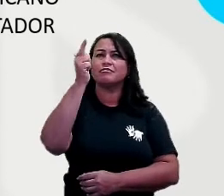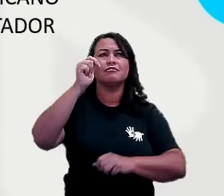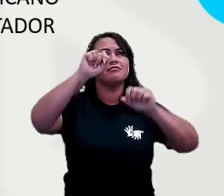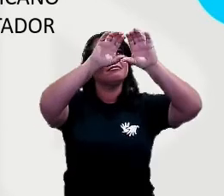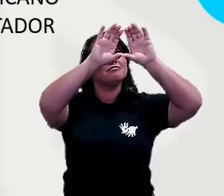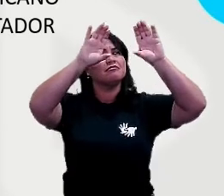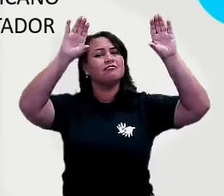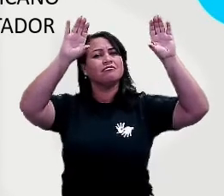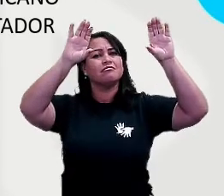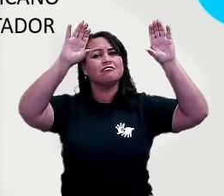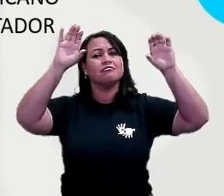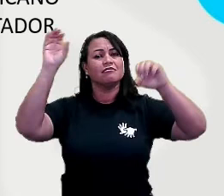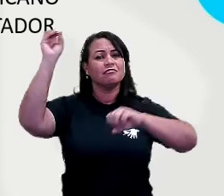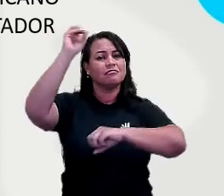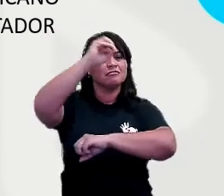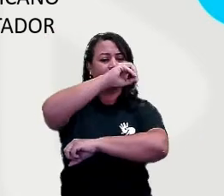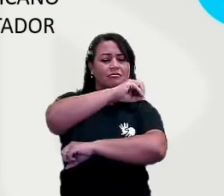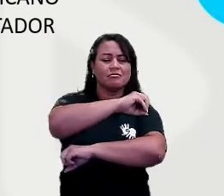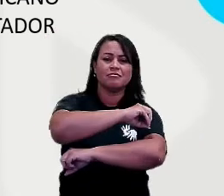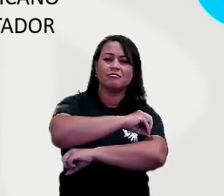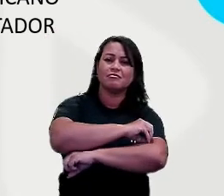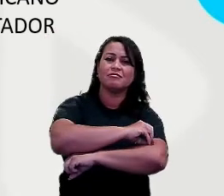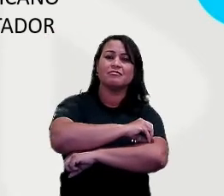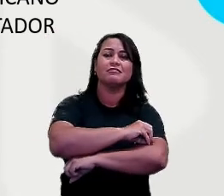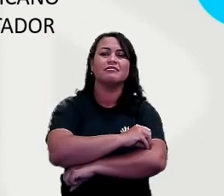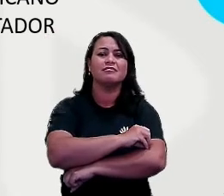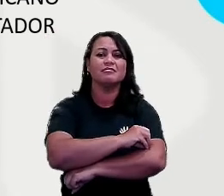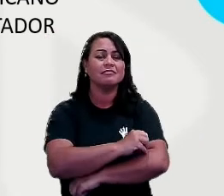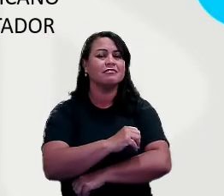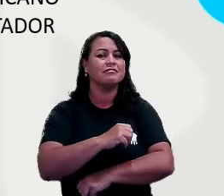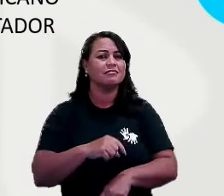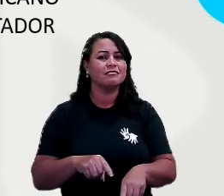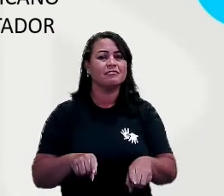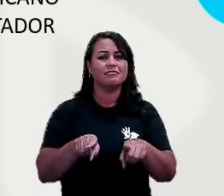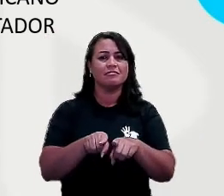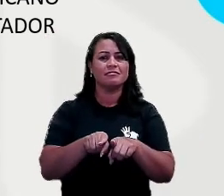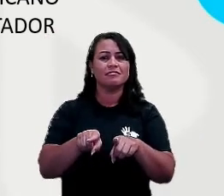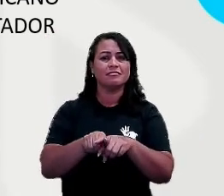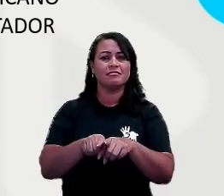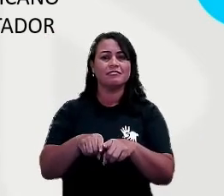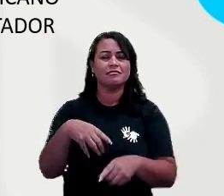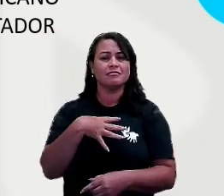repetem pela aurora no sol posto o grito de